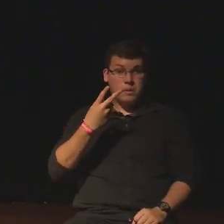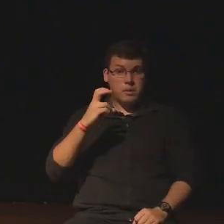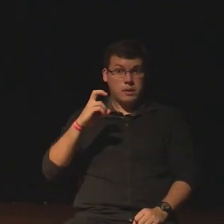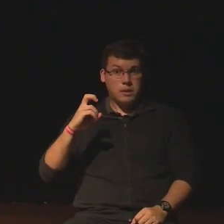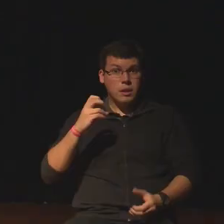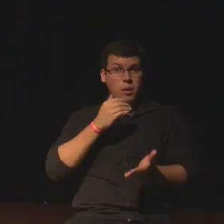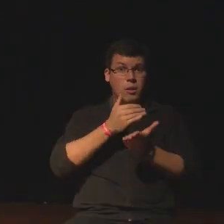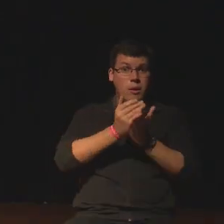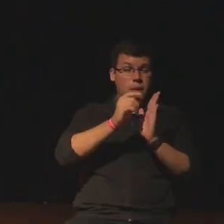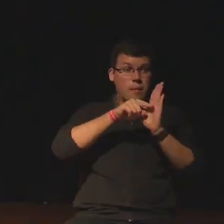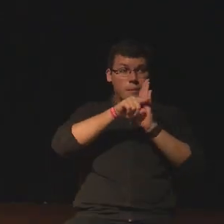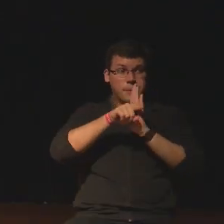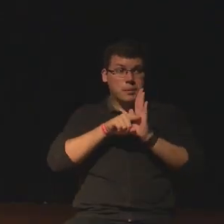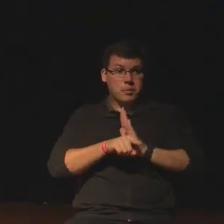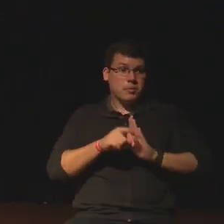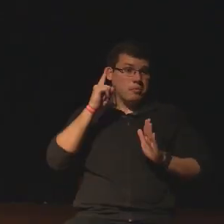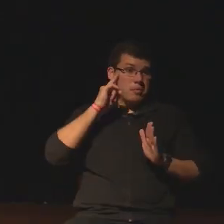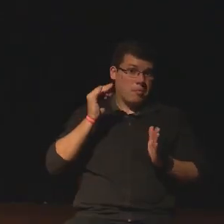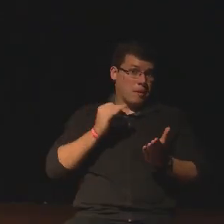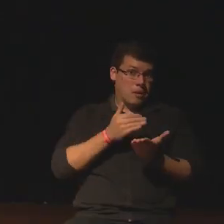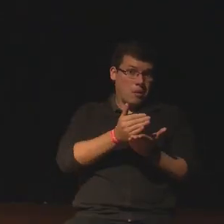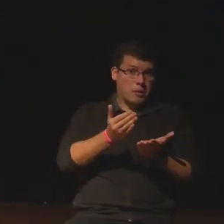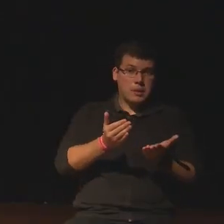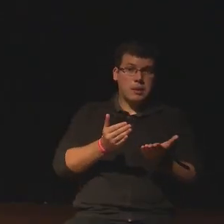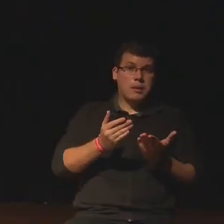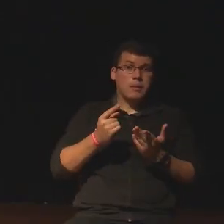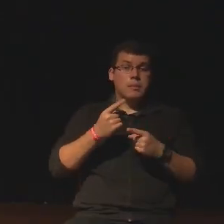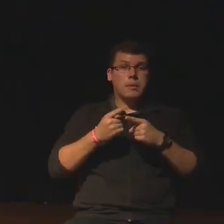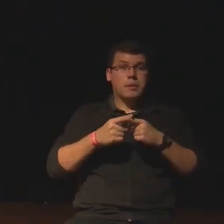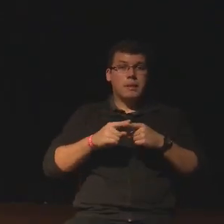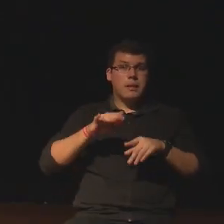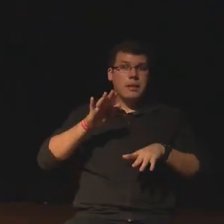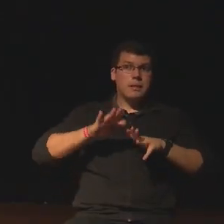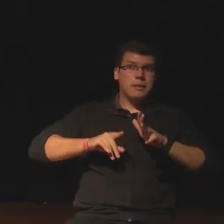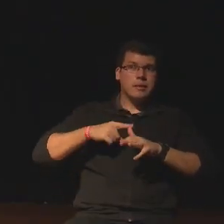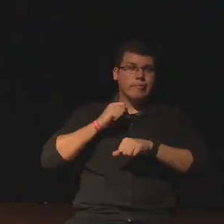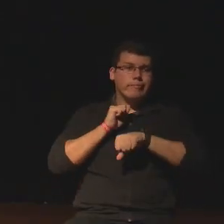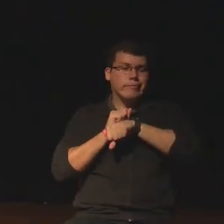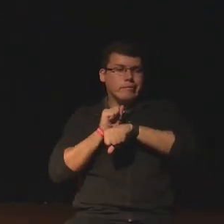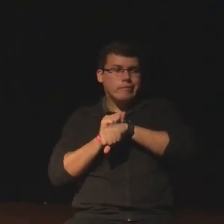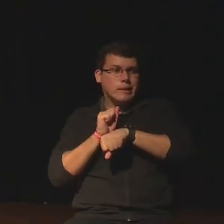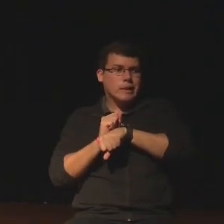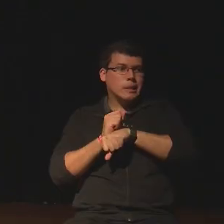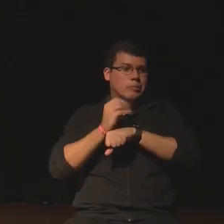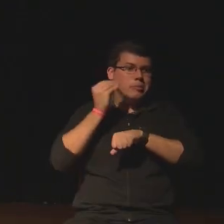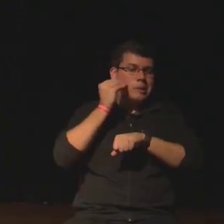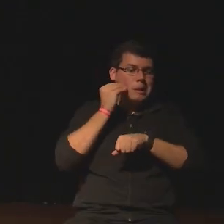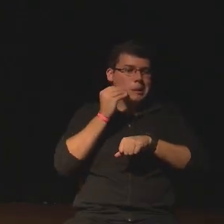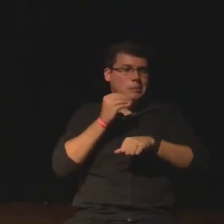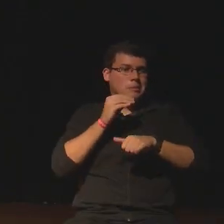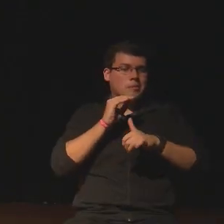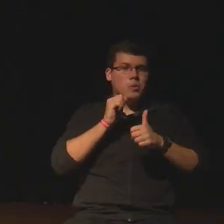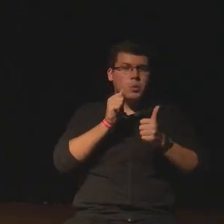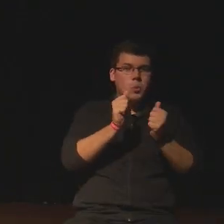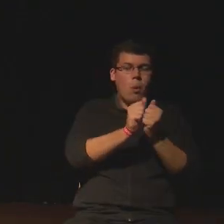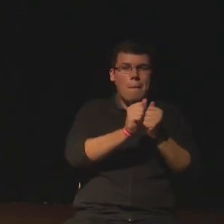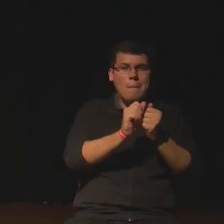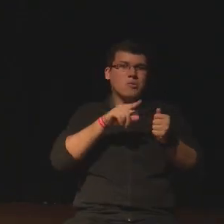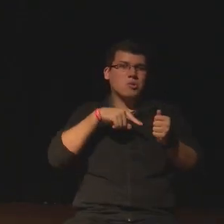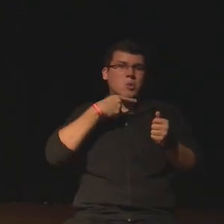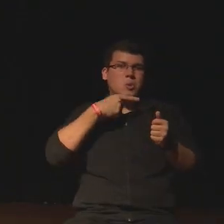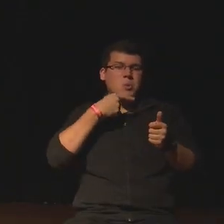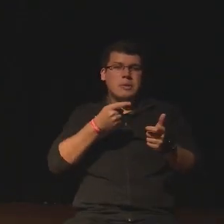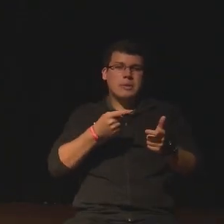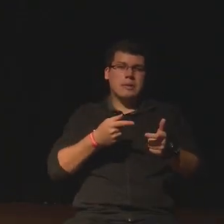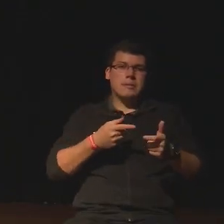meio que aguardando se o Mirante ia virar museu. Não ia, e a gente tentando participar, mas eu não tive como vir na primeira,